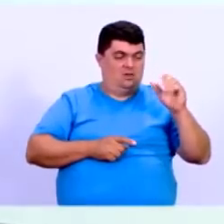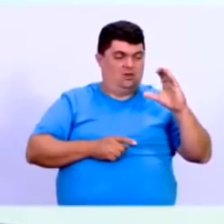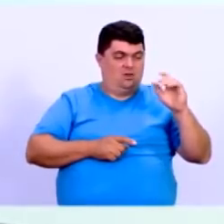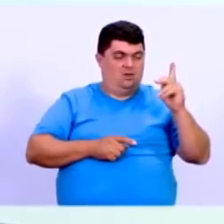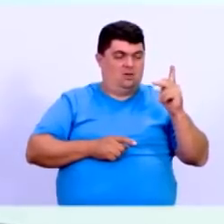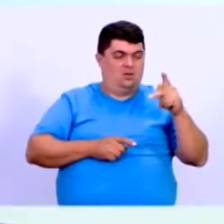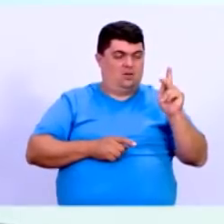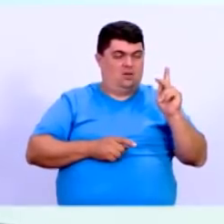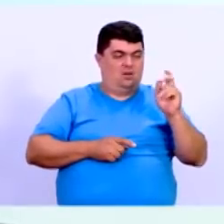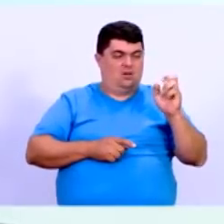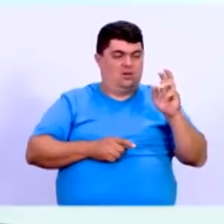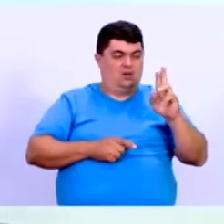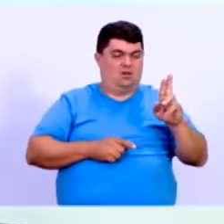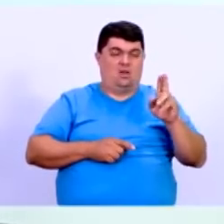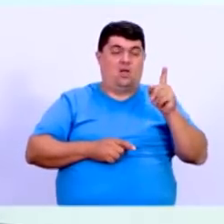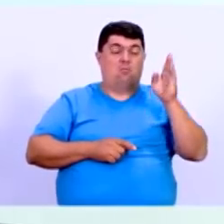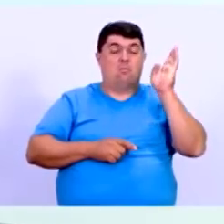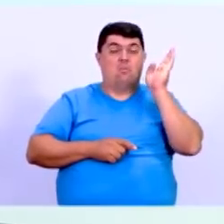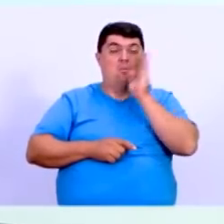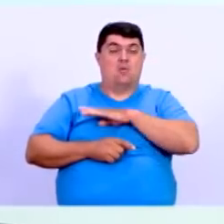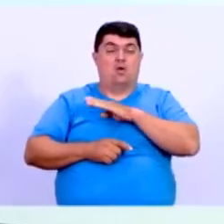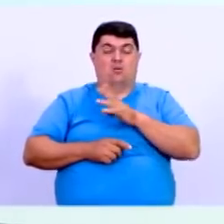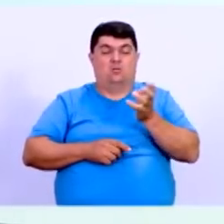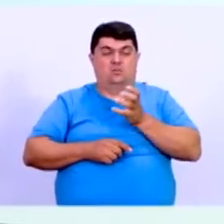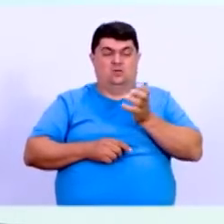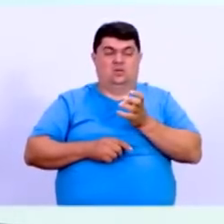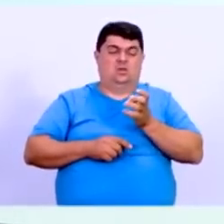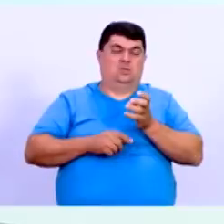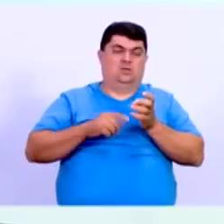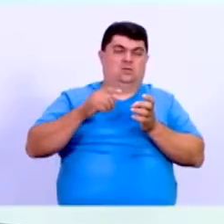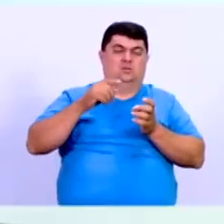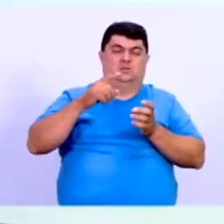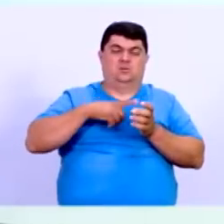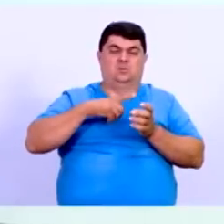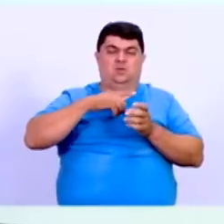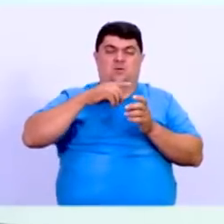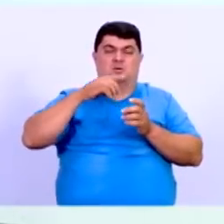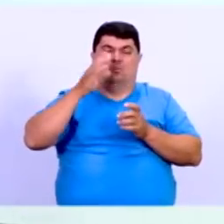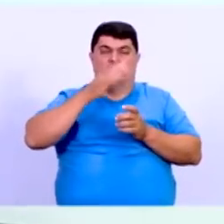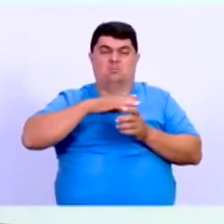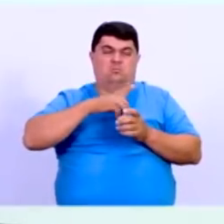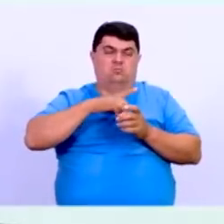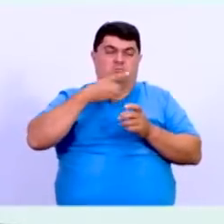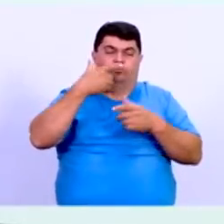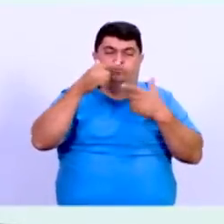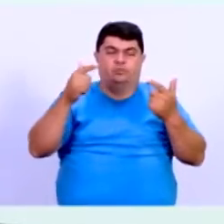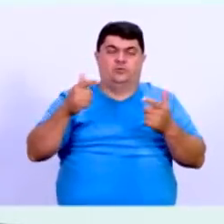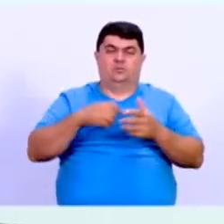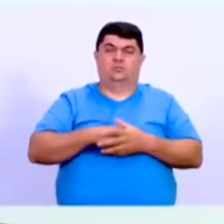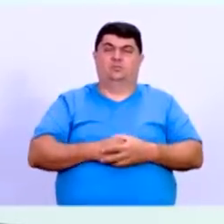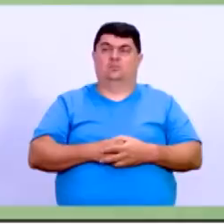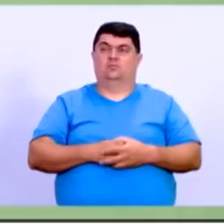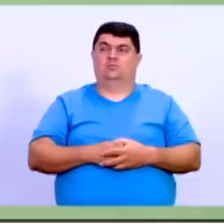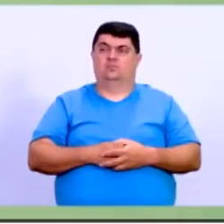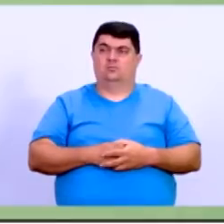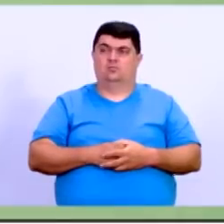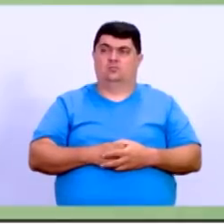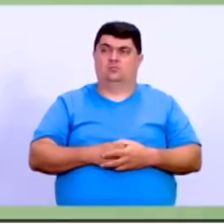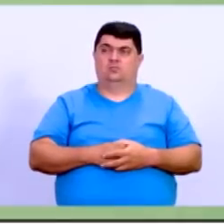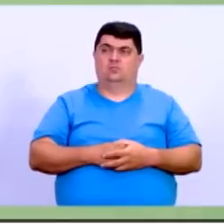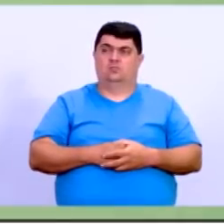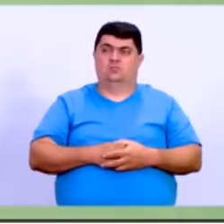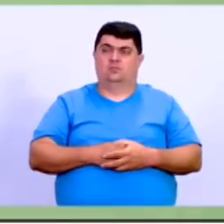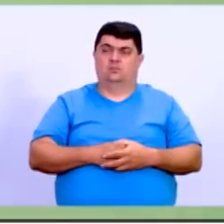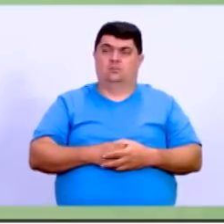informações para prejudicar realmente pessoas ou ambientes corporativos, né? Olha aqui comigo também, ó. Tem a